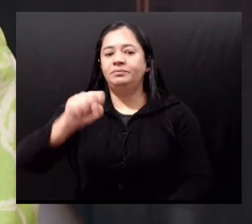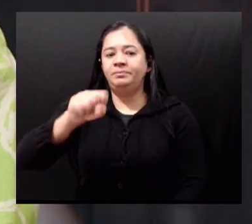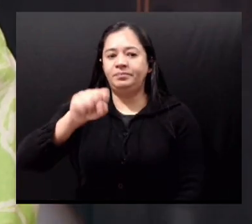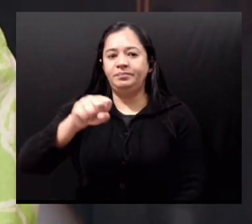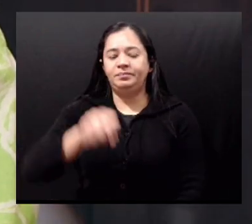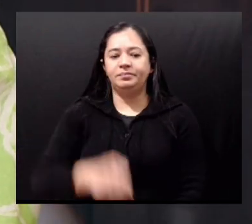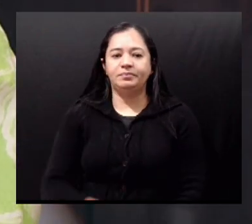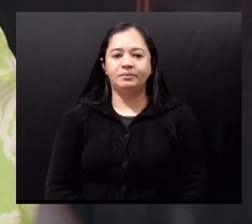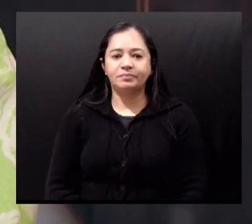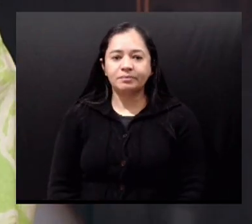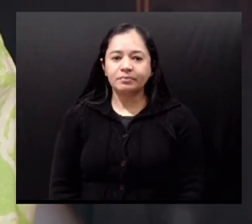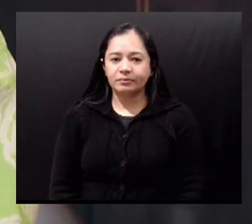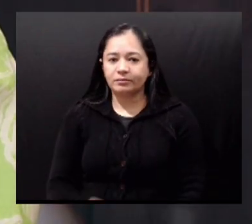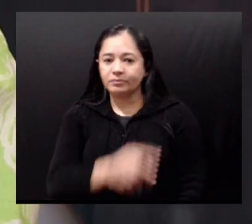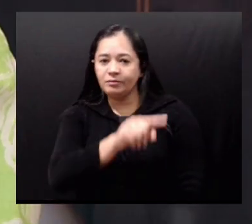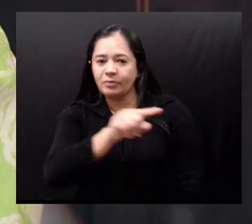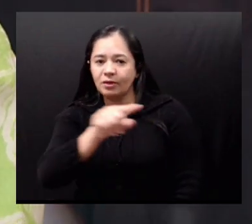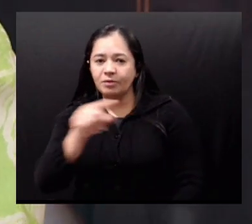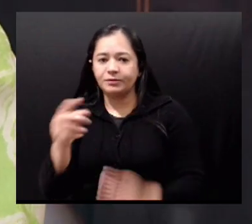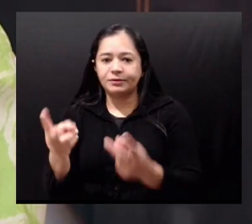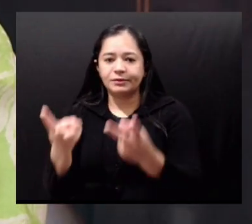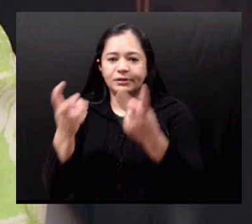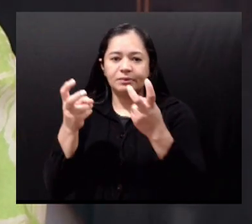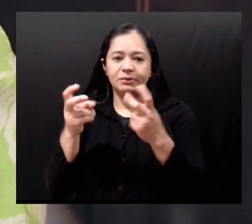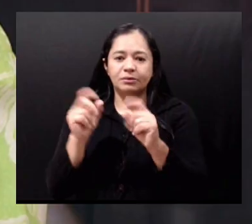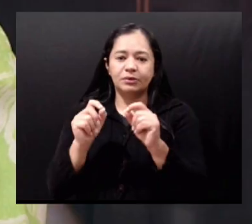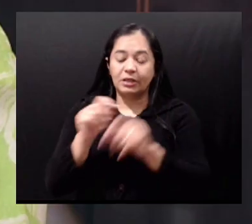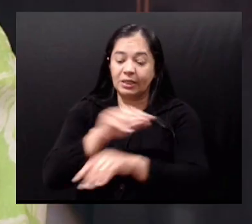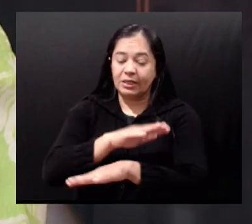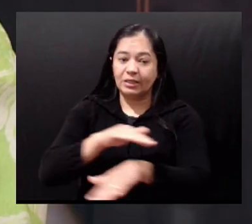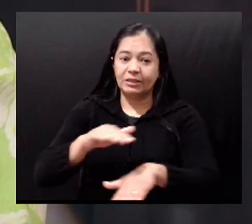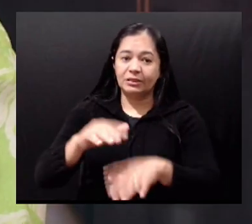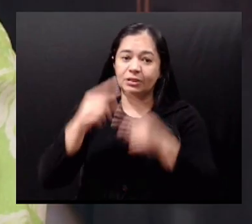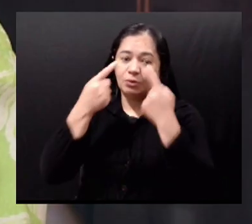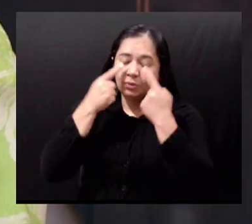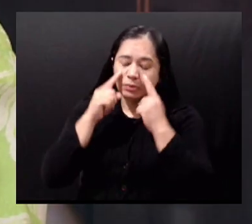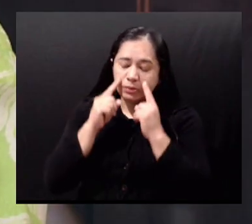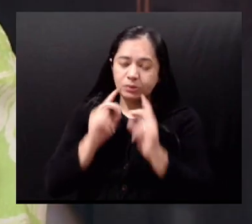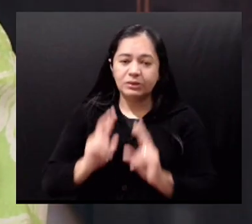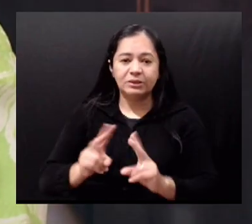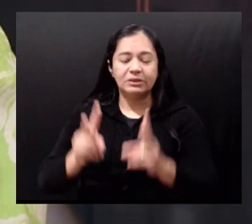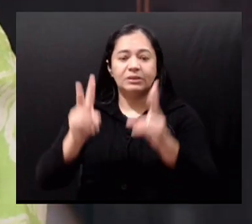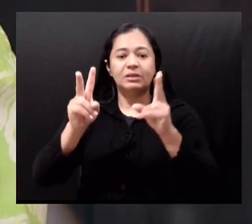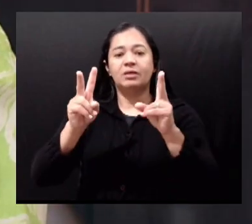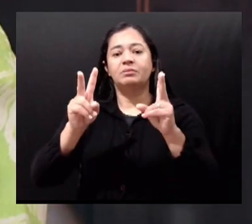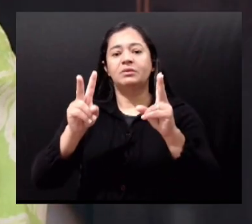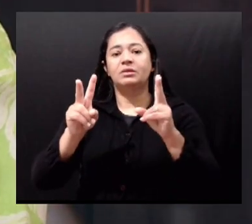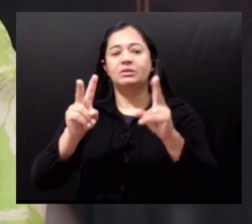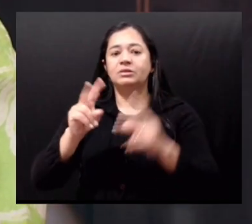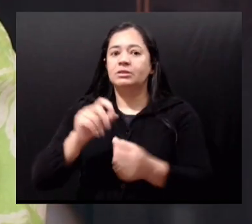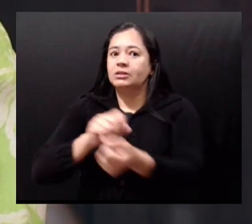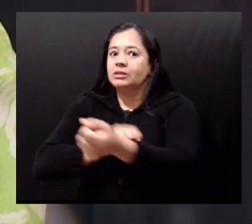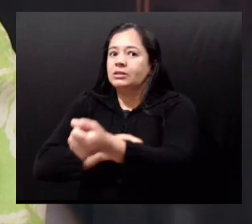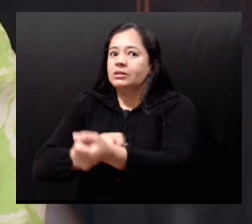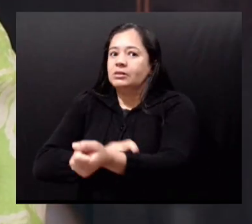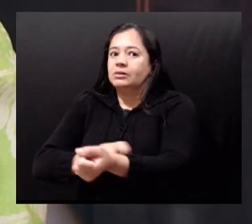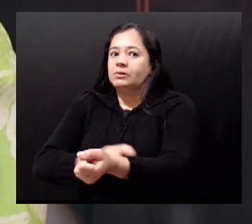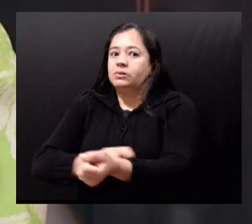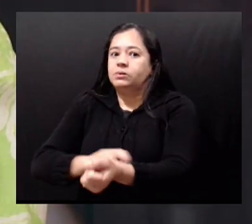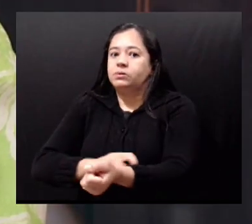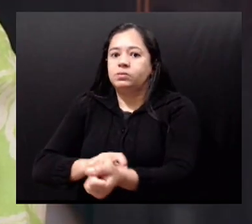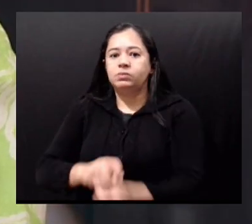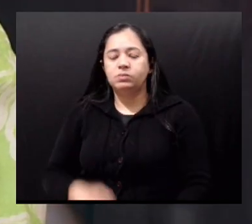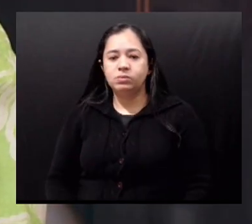Você vai perceber, que crianças têm choro constante, Uhum, irritabilidade, a